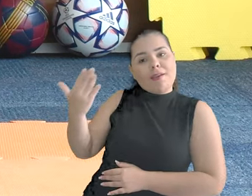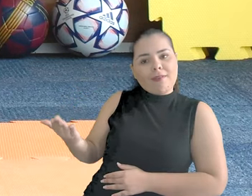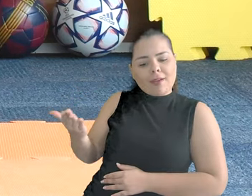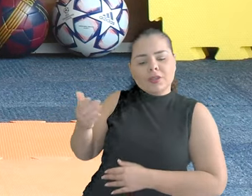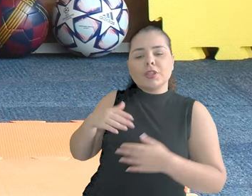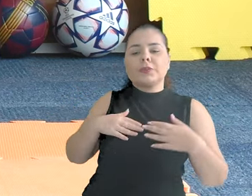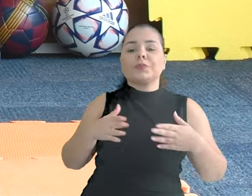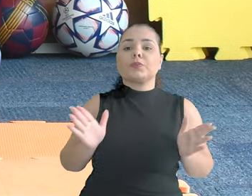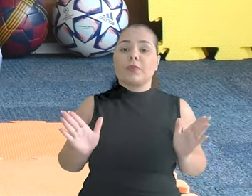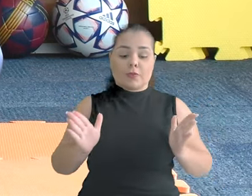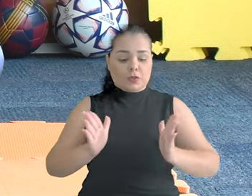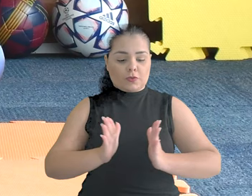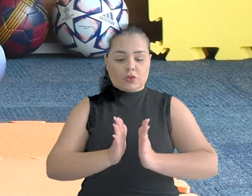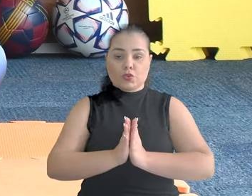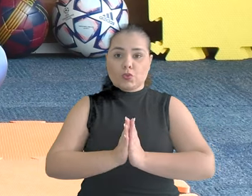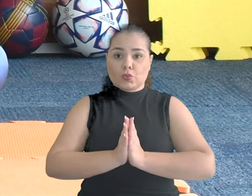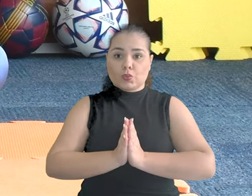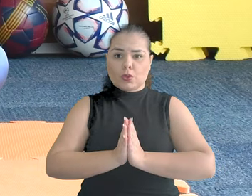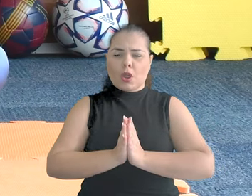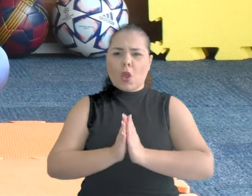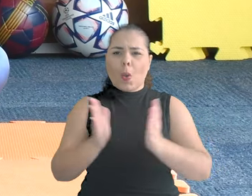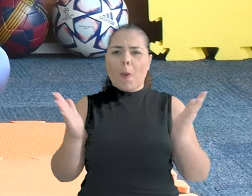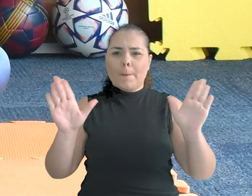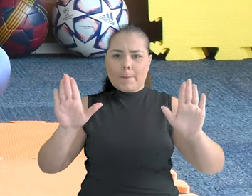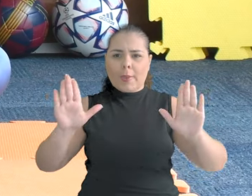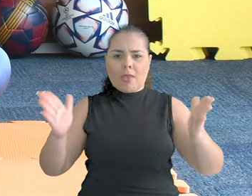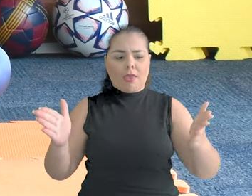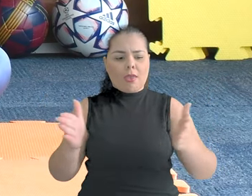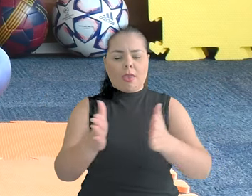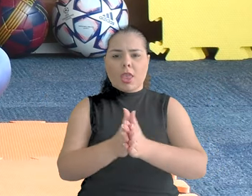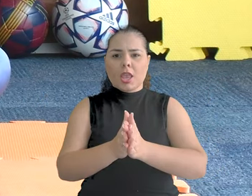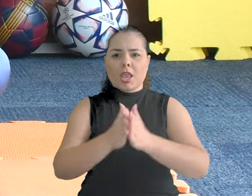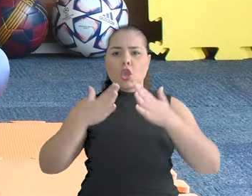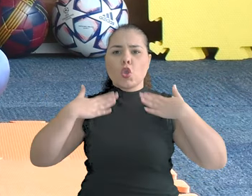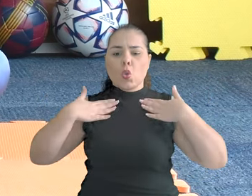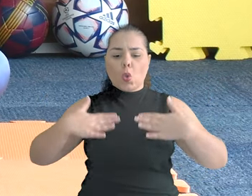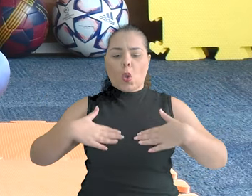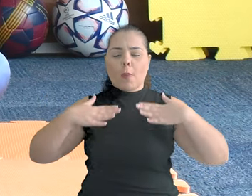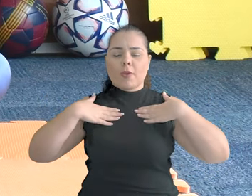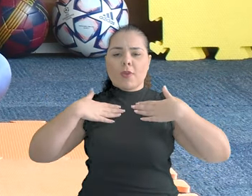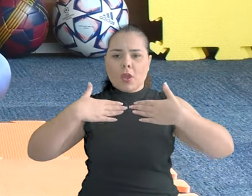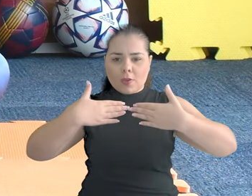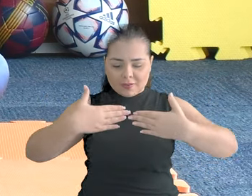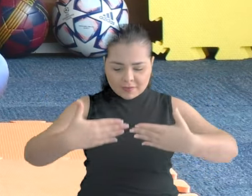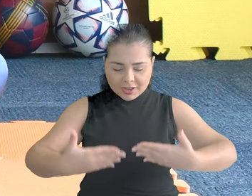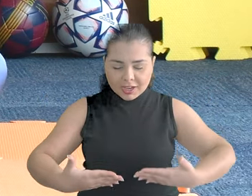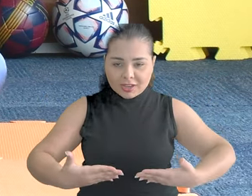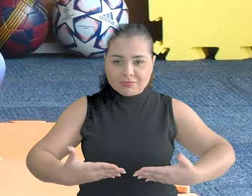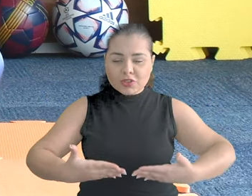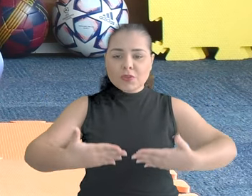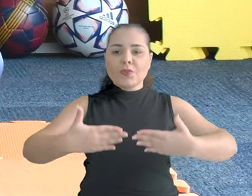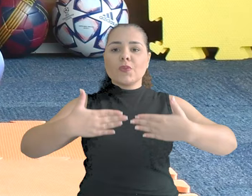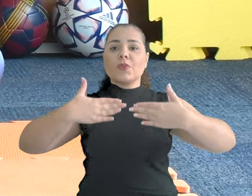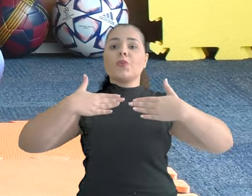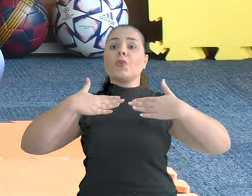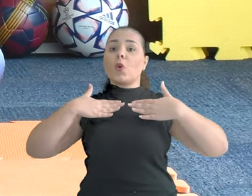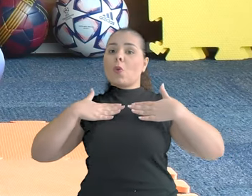pé com pé. Leva o tronco à frente. Voltou.